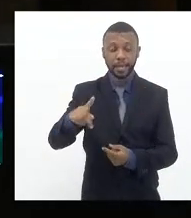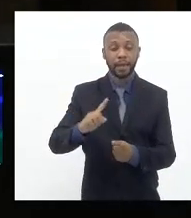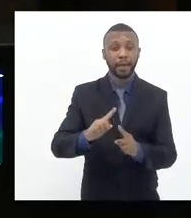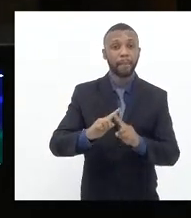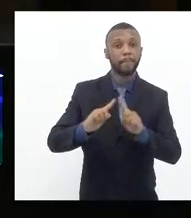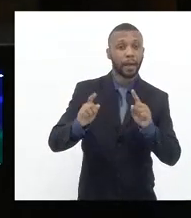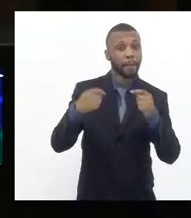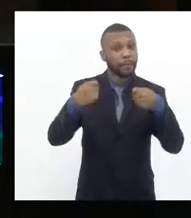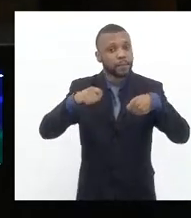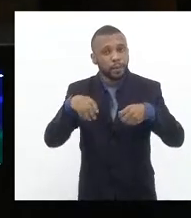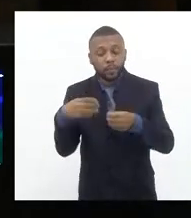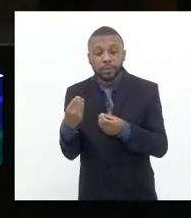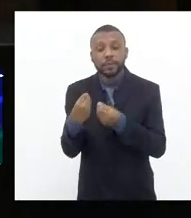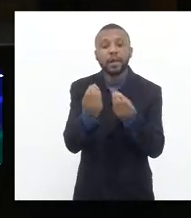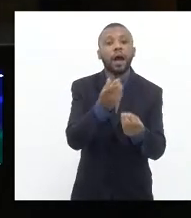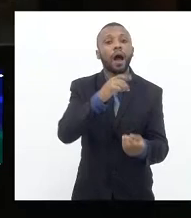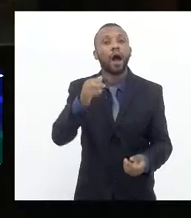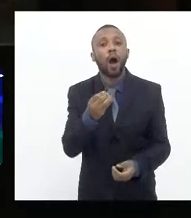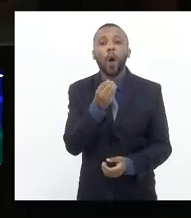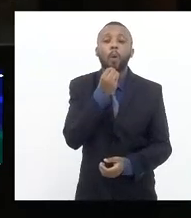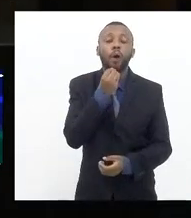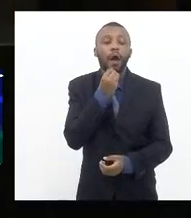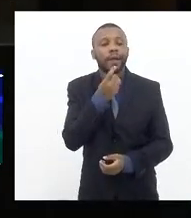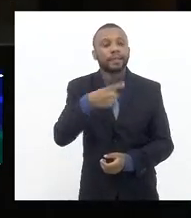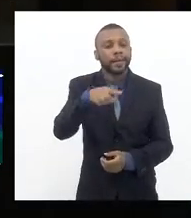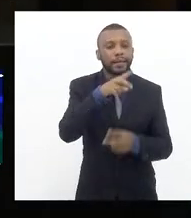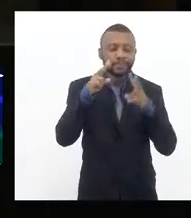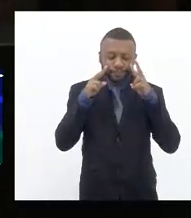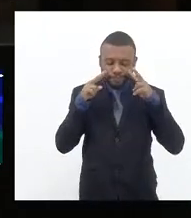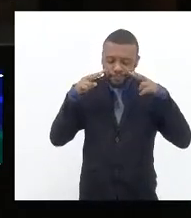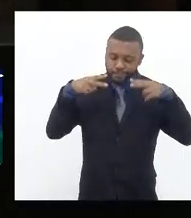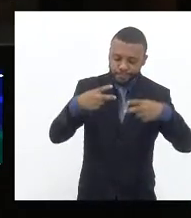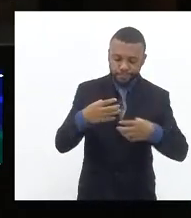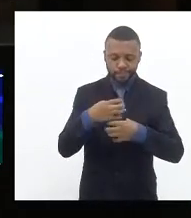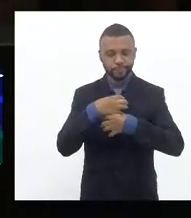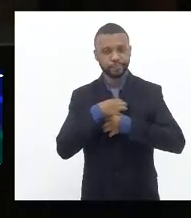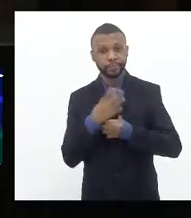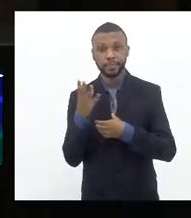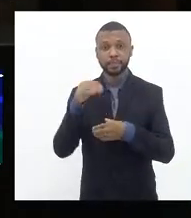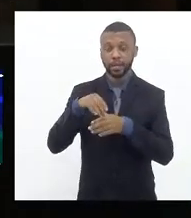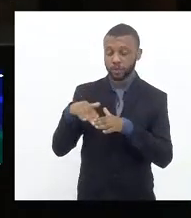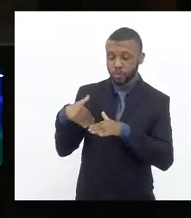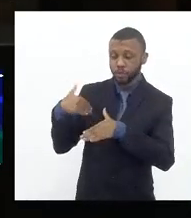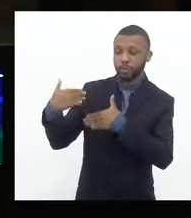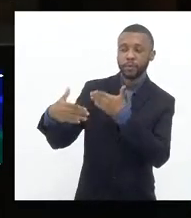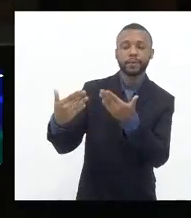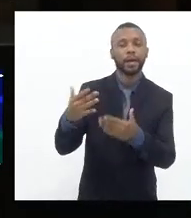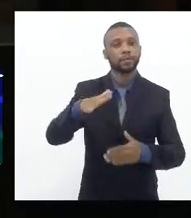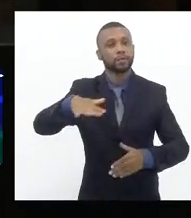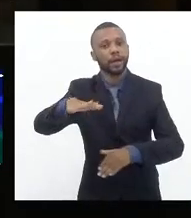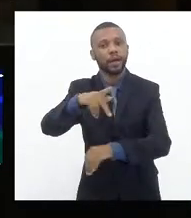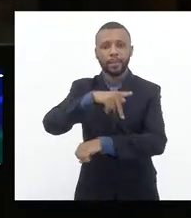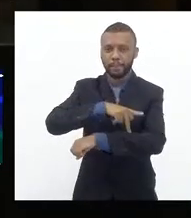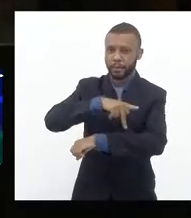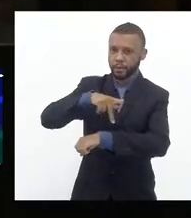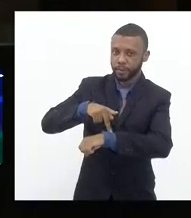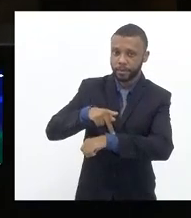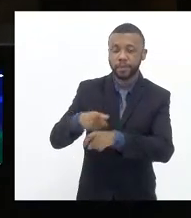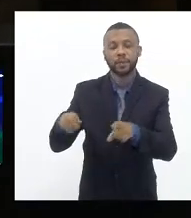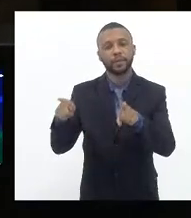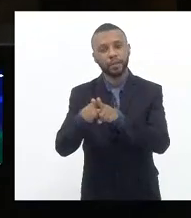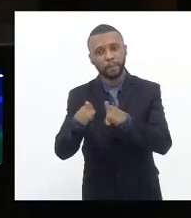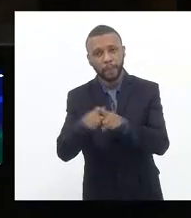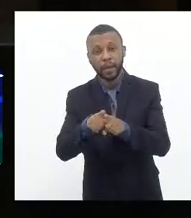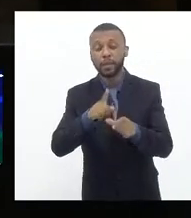adolescente, a oportunidade de se reconhecer dentro do processo pedagógico, mas também do primeiro